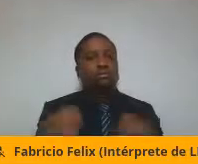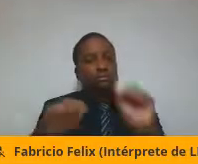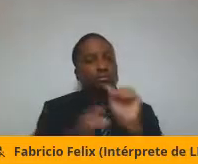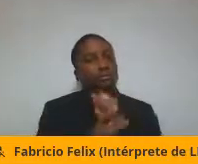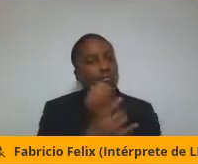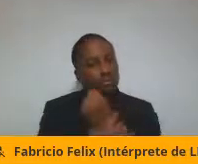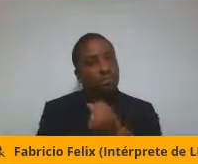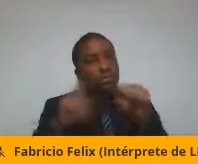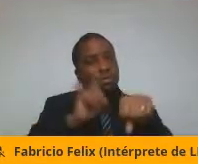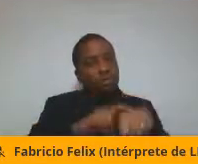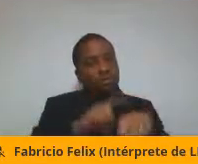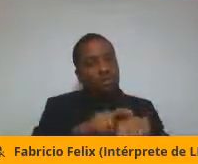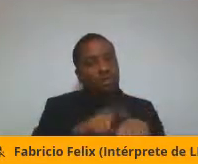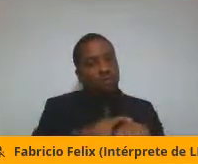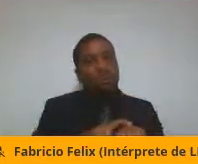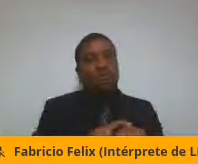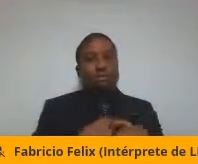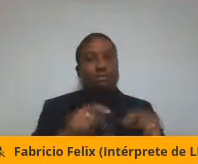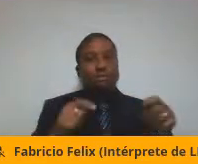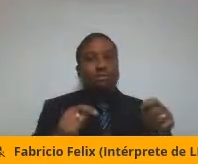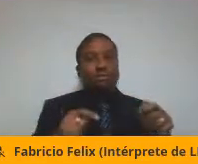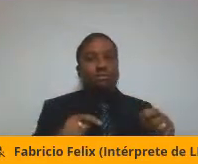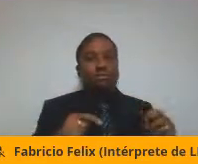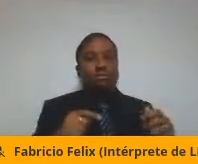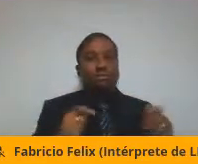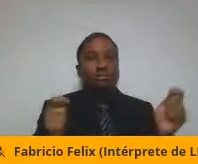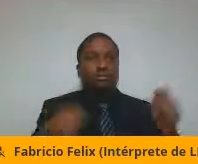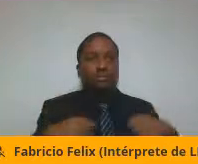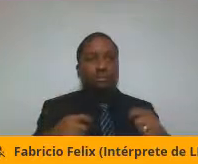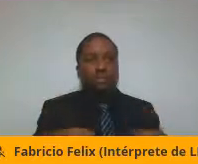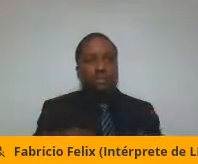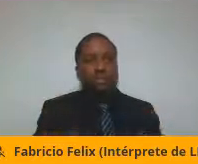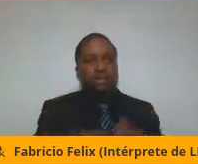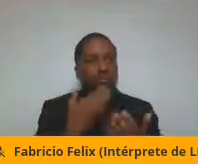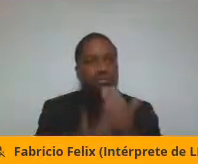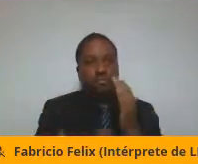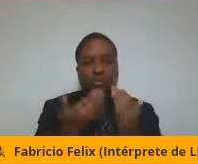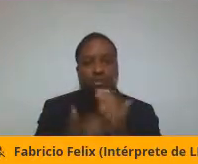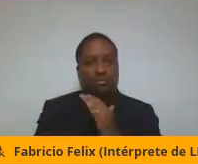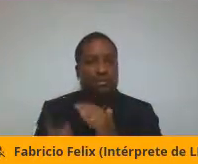tempo suficiente para que ele não perca as suas propriedades.